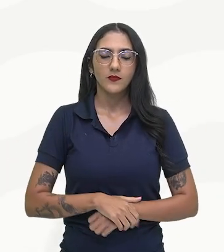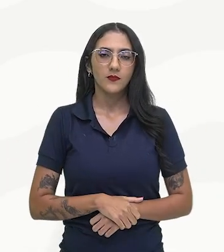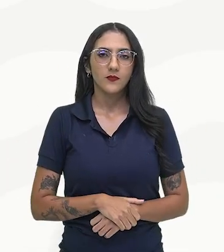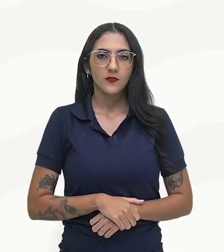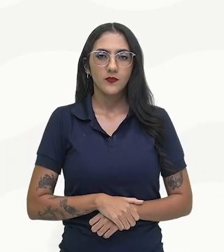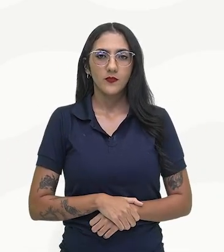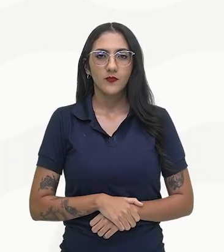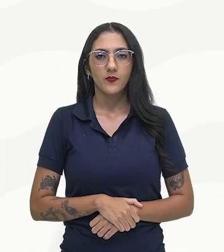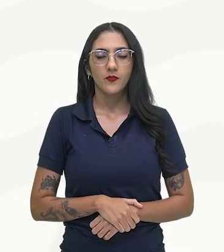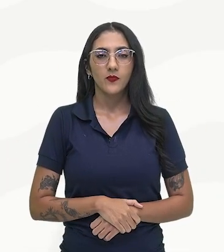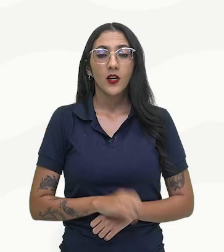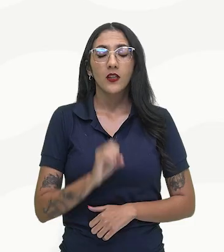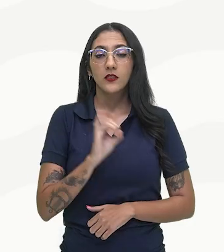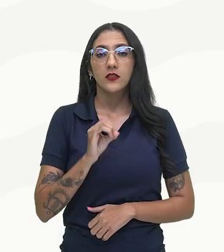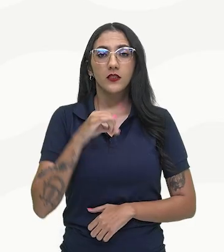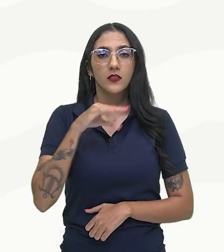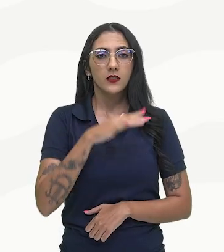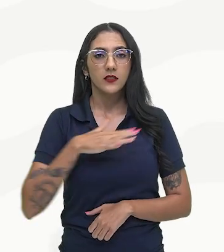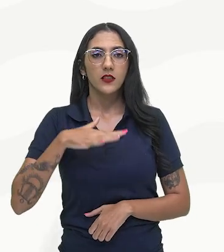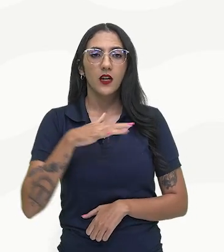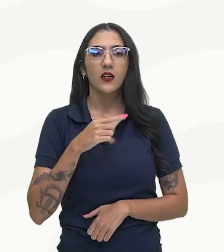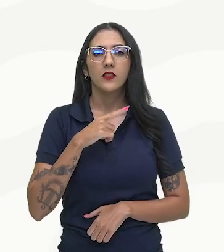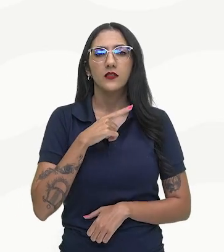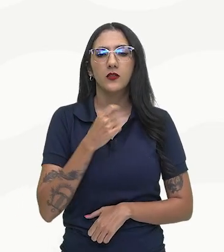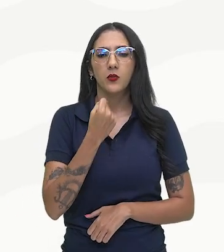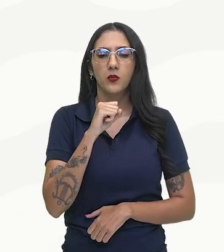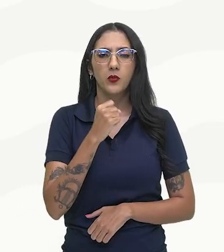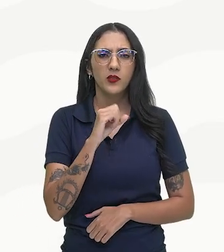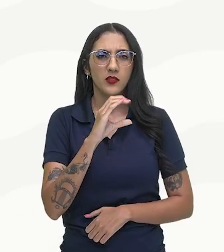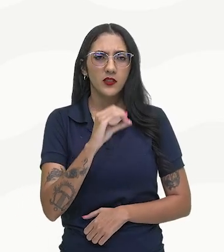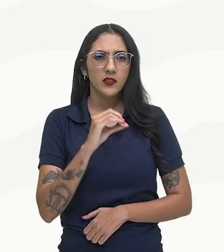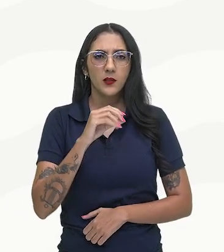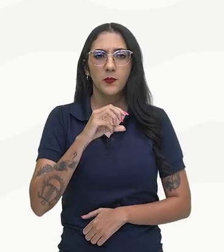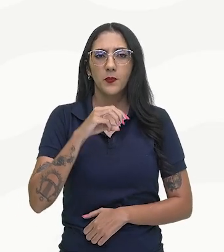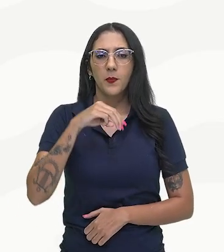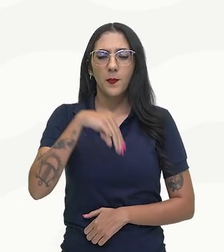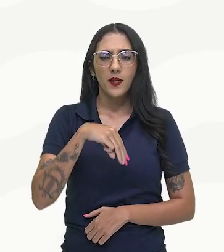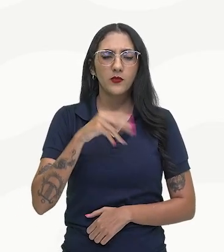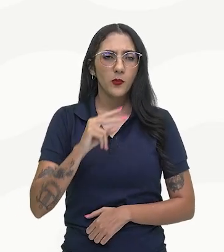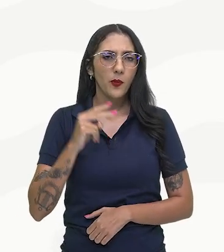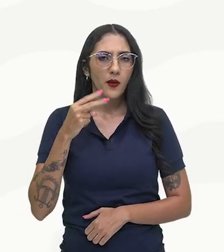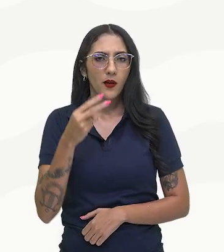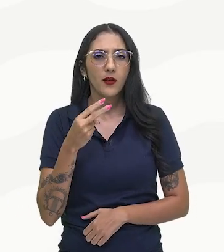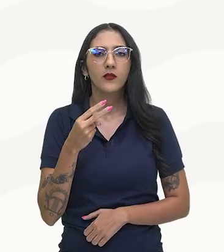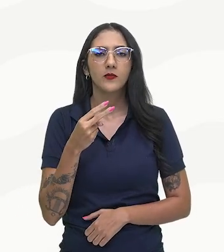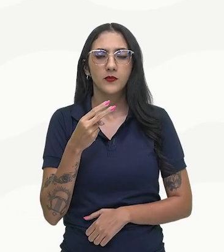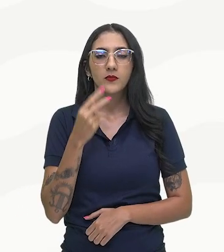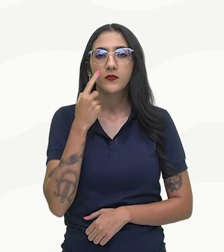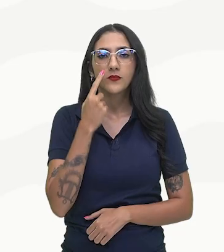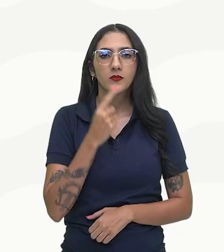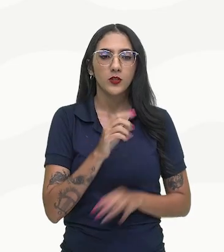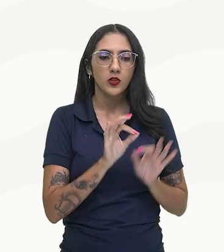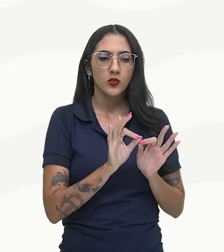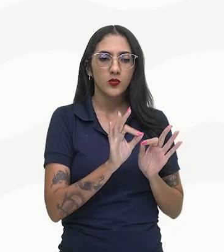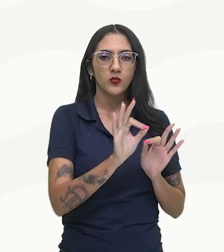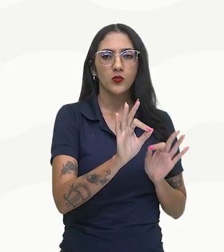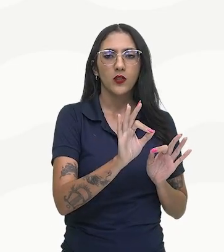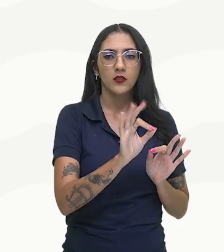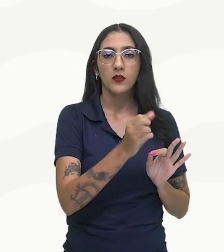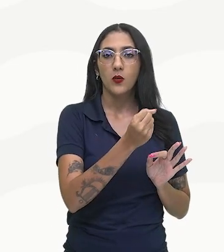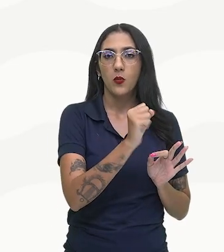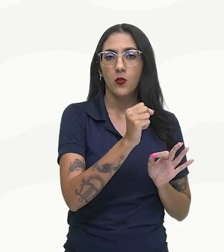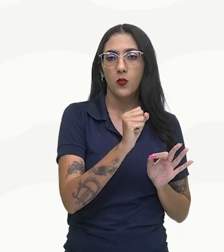ela tem 80 metros quadrados, a gente pode dizer que a medida de um lado é 8 e a